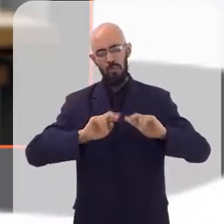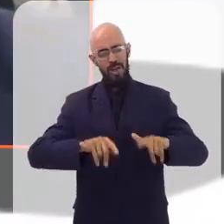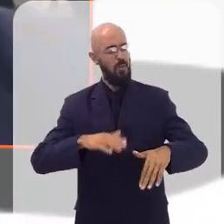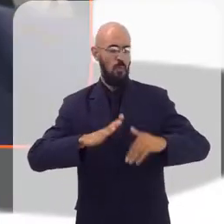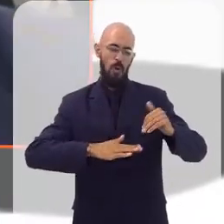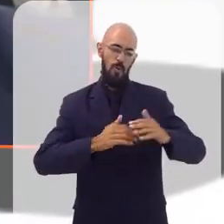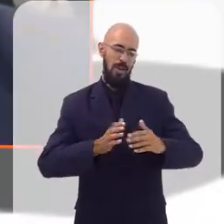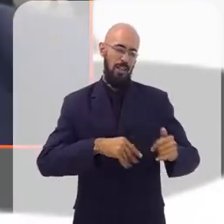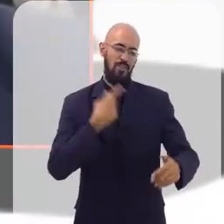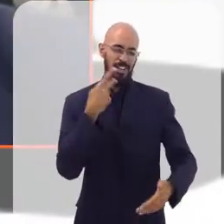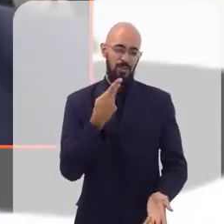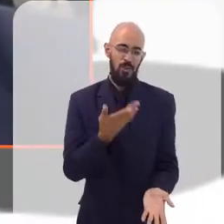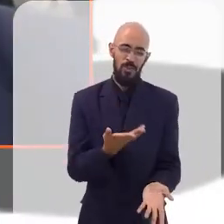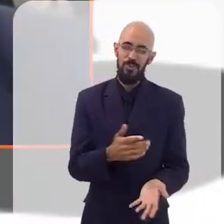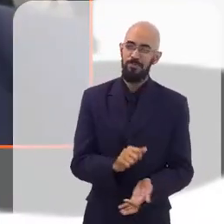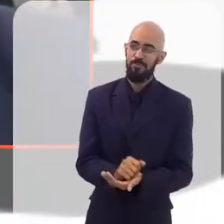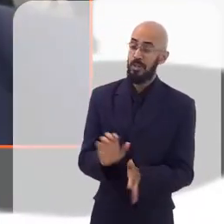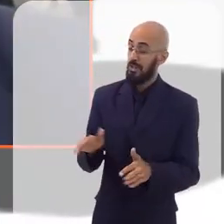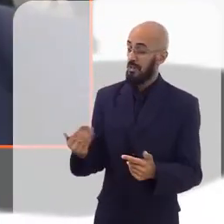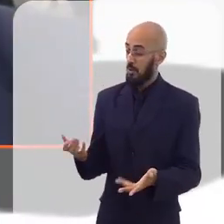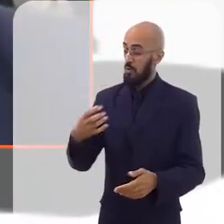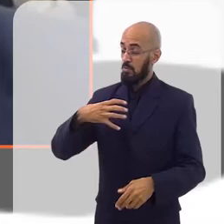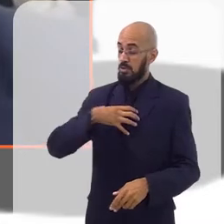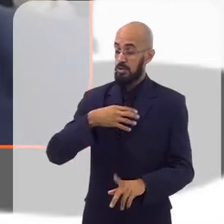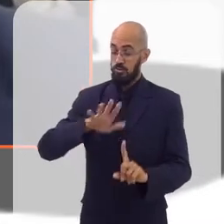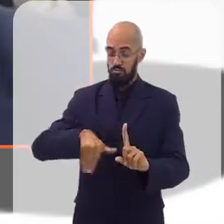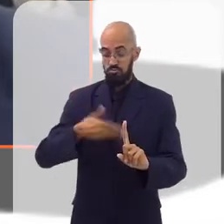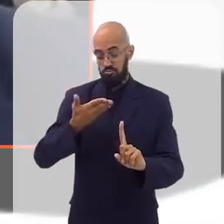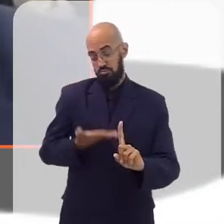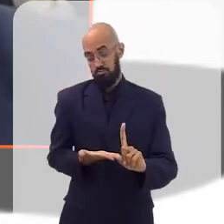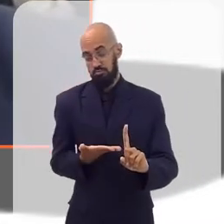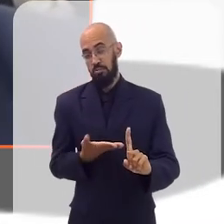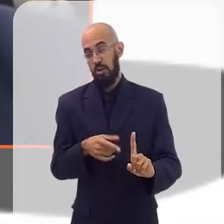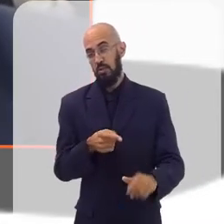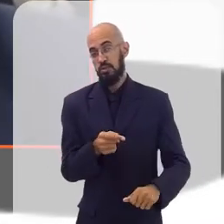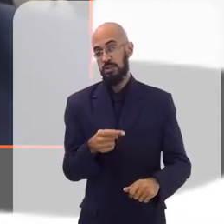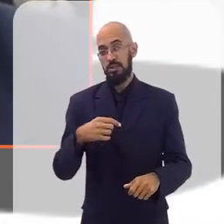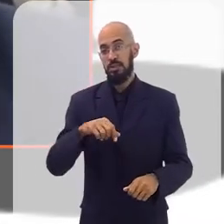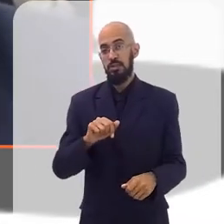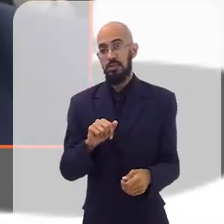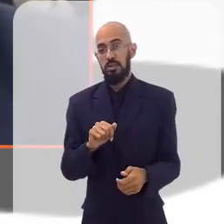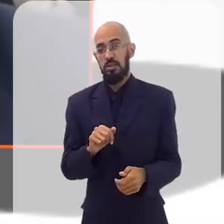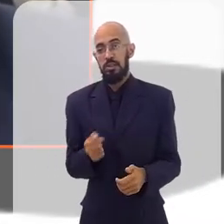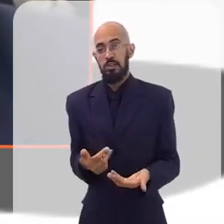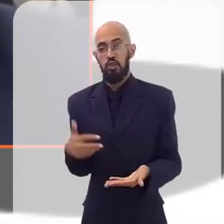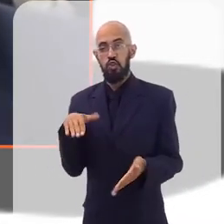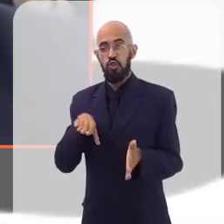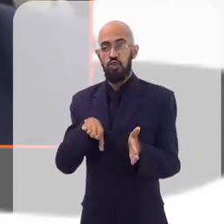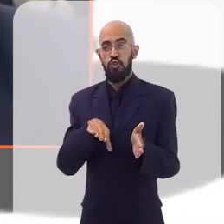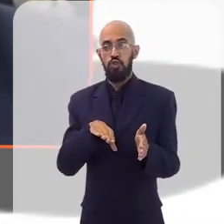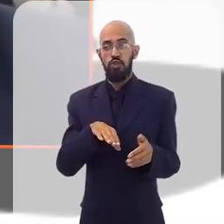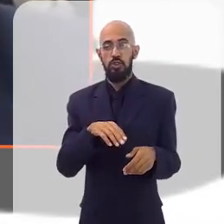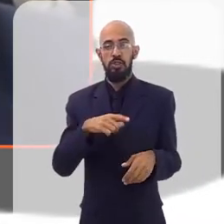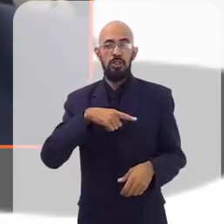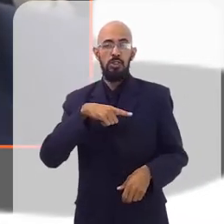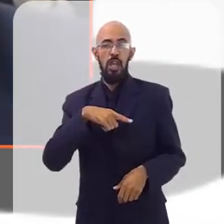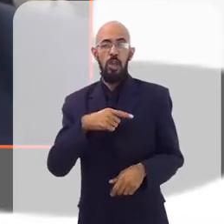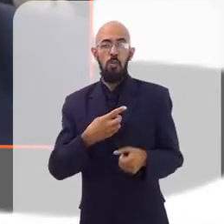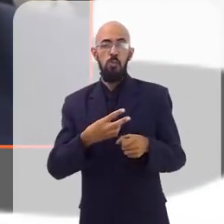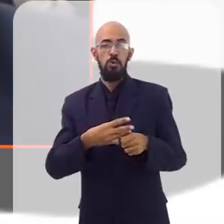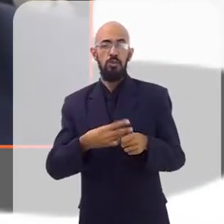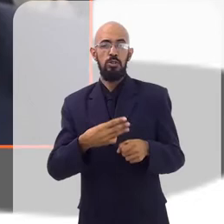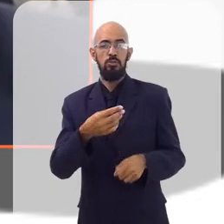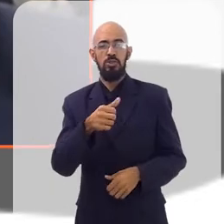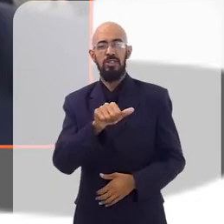um eu sou eu me sinto muito engrandecido né que você sai do município de cerca